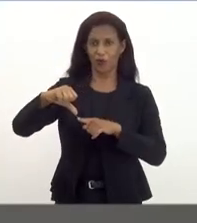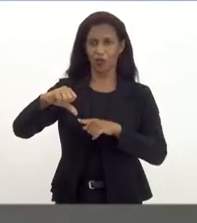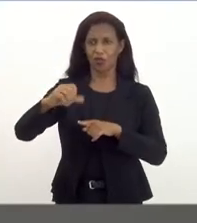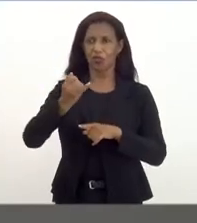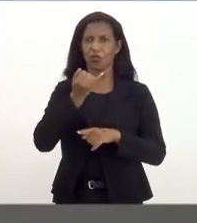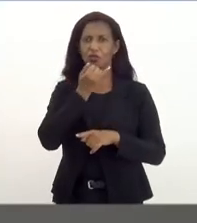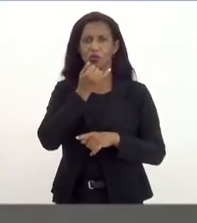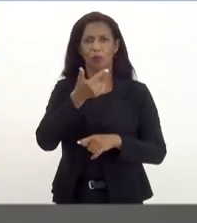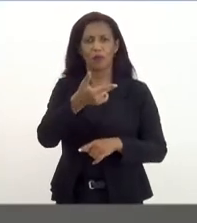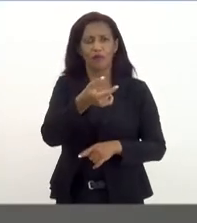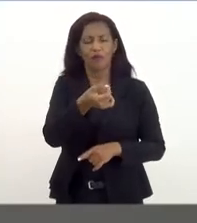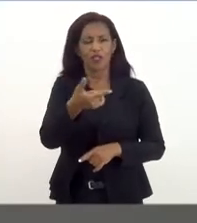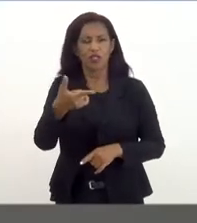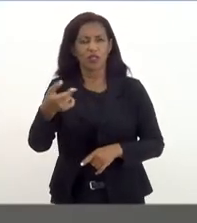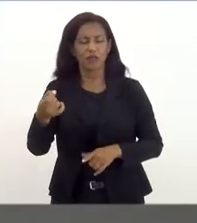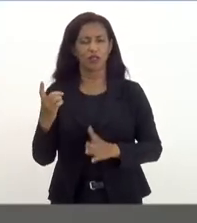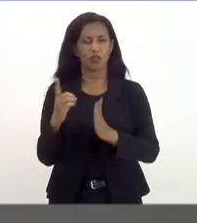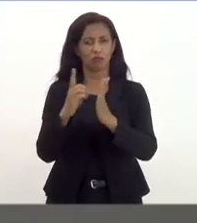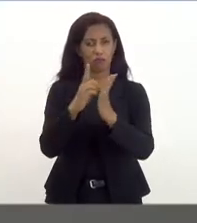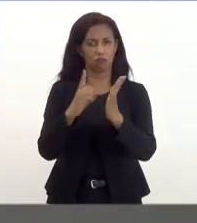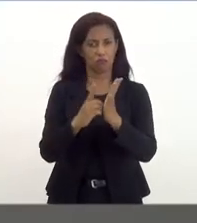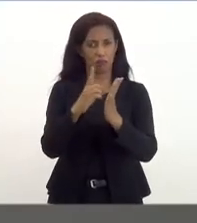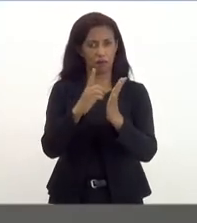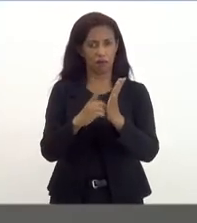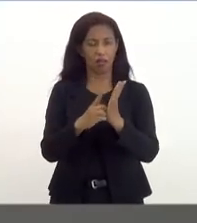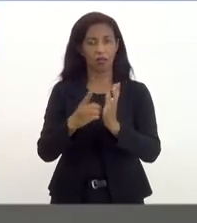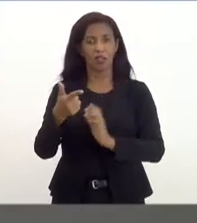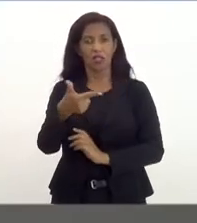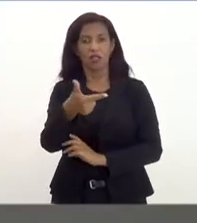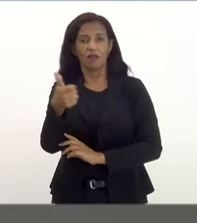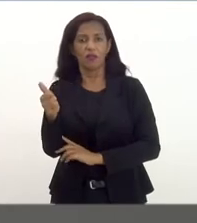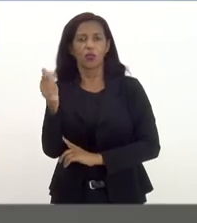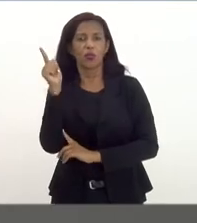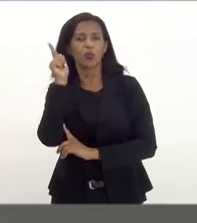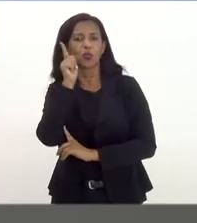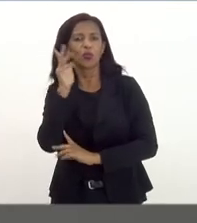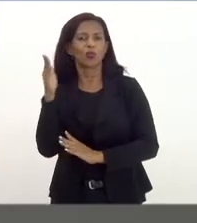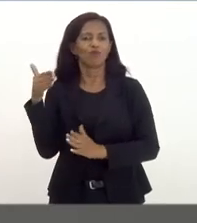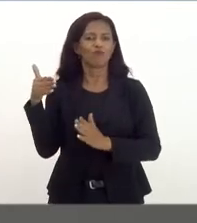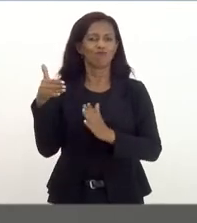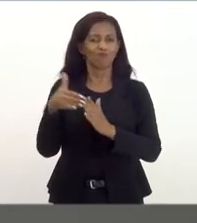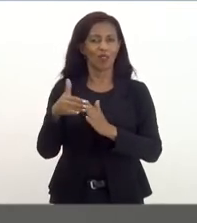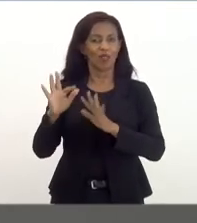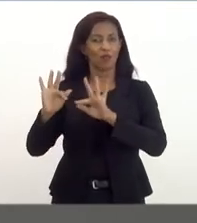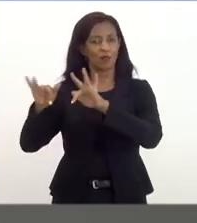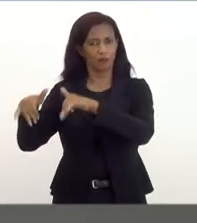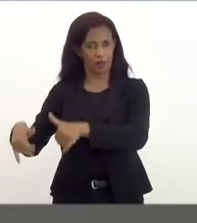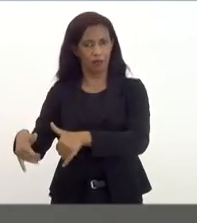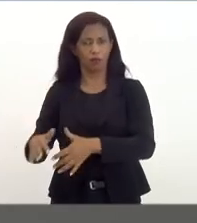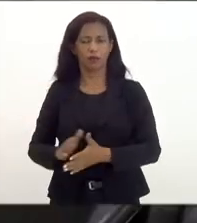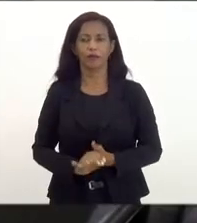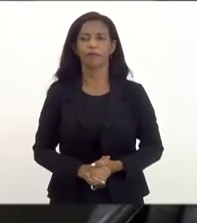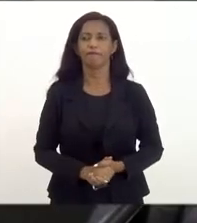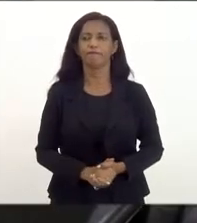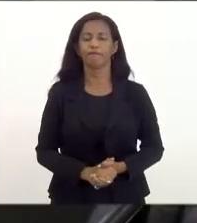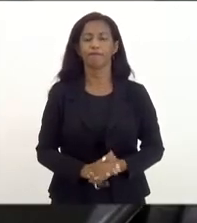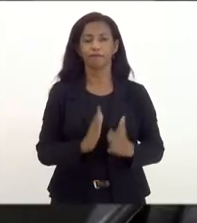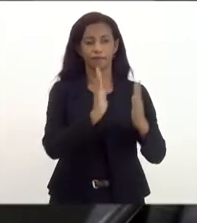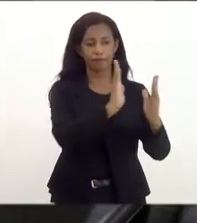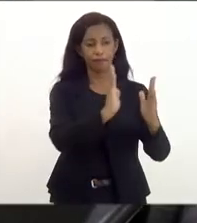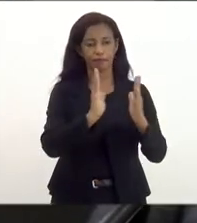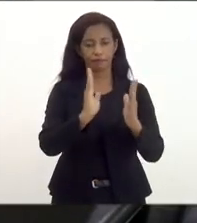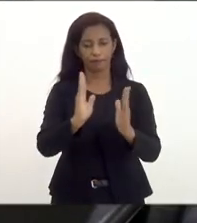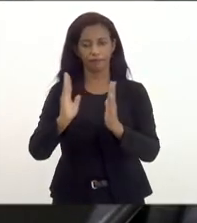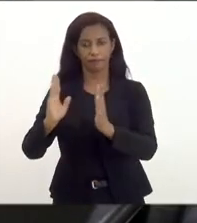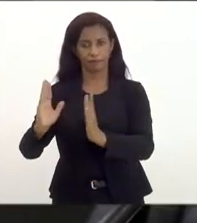2019/2020 no decreto e 21 a gente conseguiu chegar nos atos finais tá que